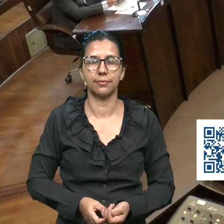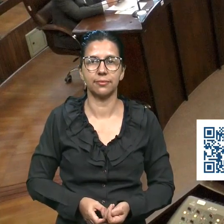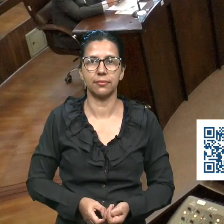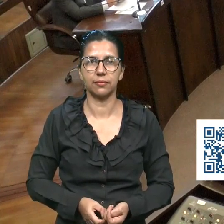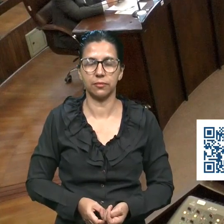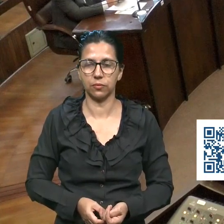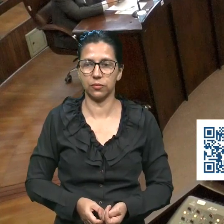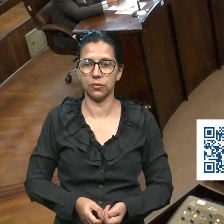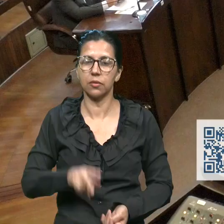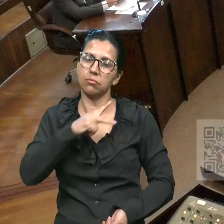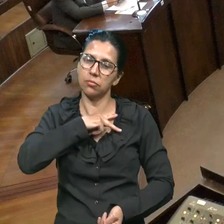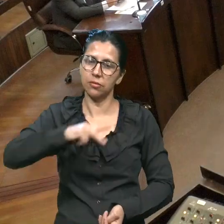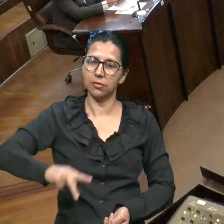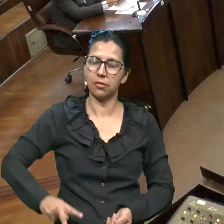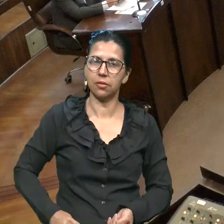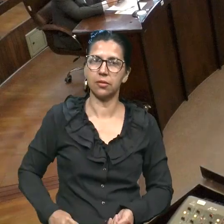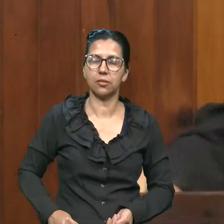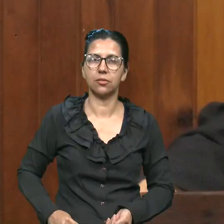Senhor presidente,